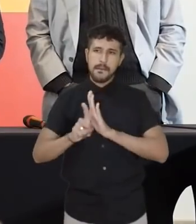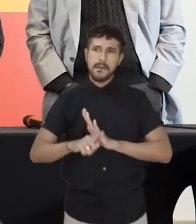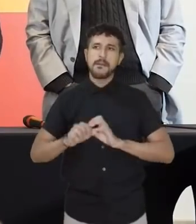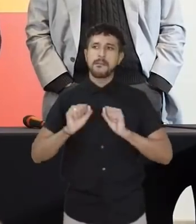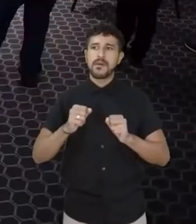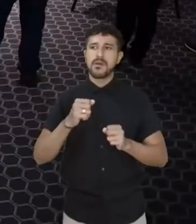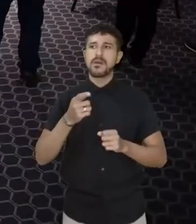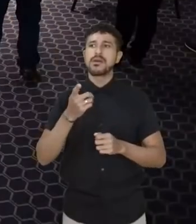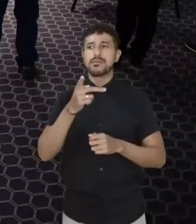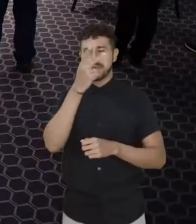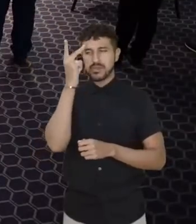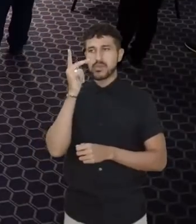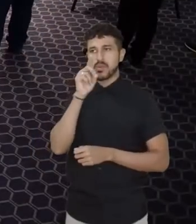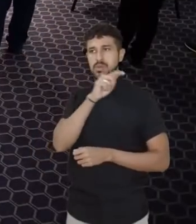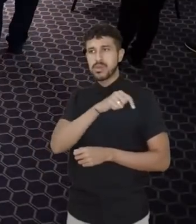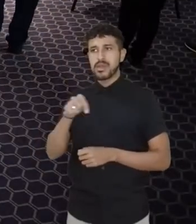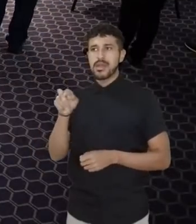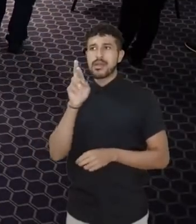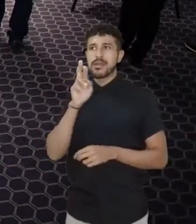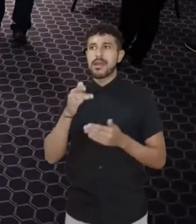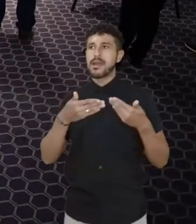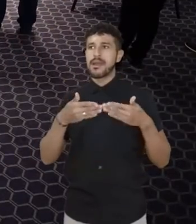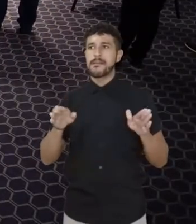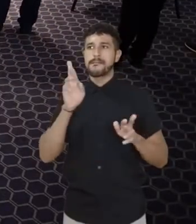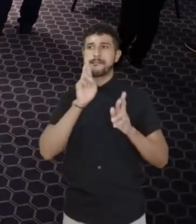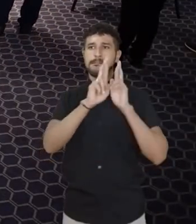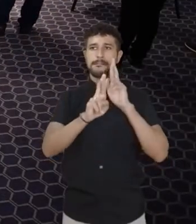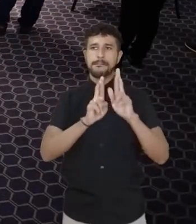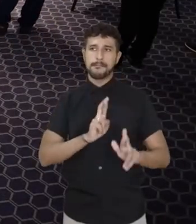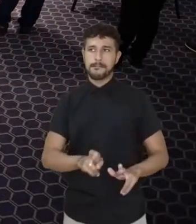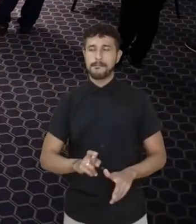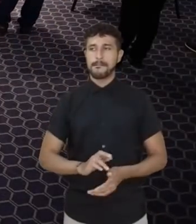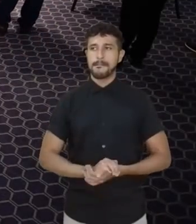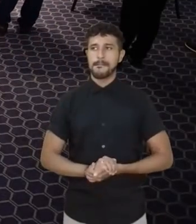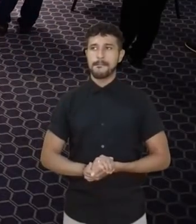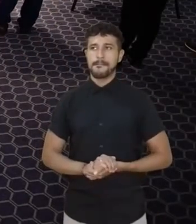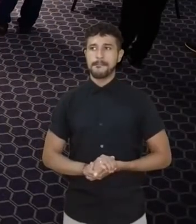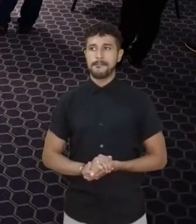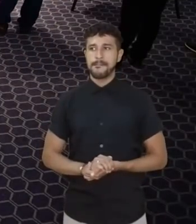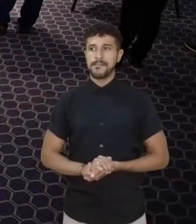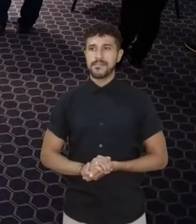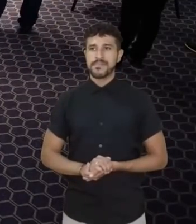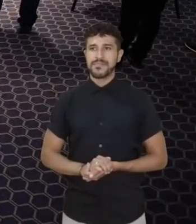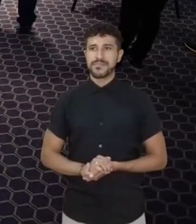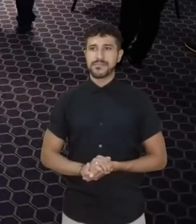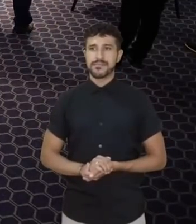também. Vou ligar o microfone aí na mesa, tá?